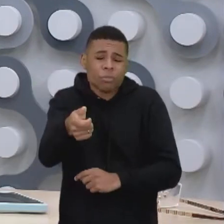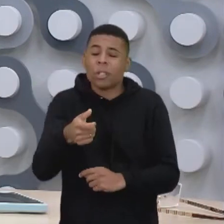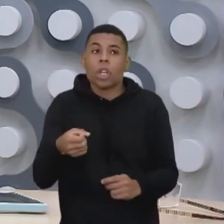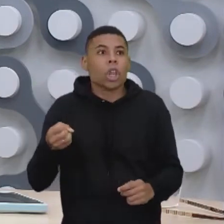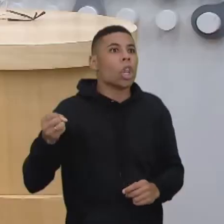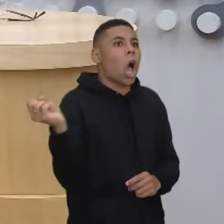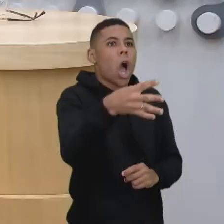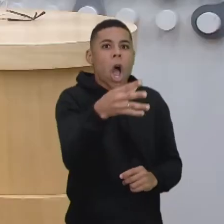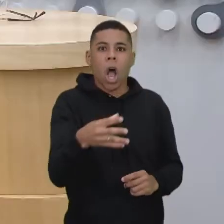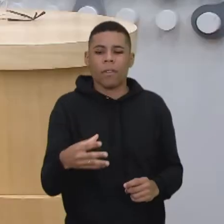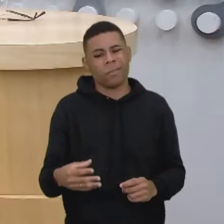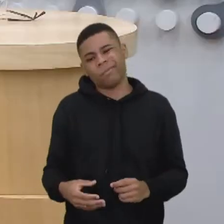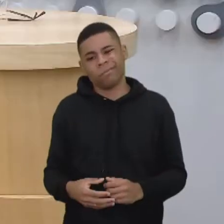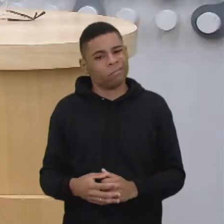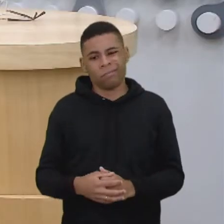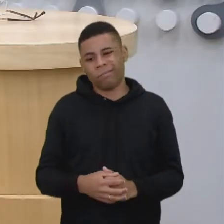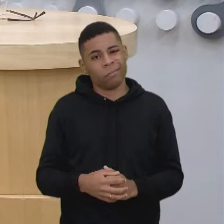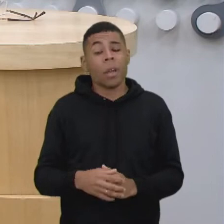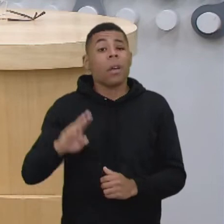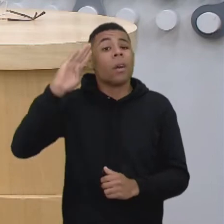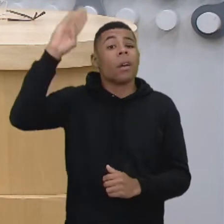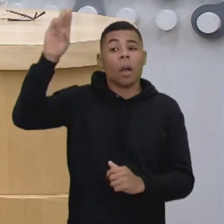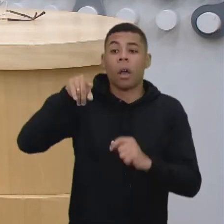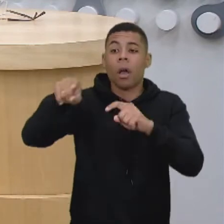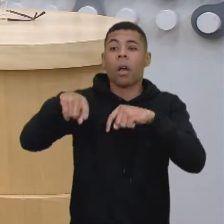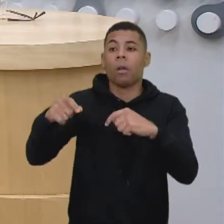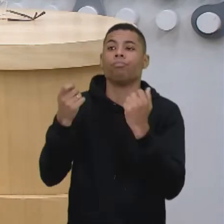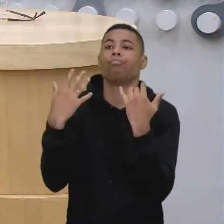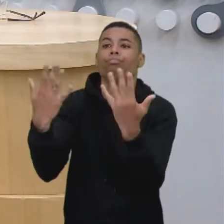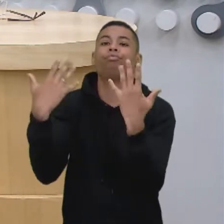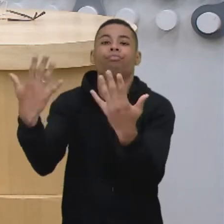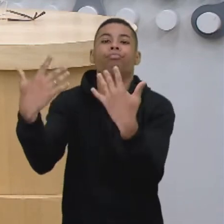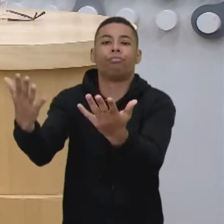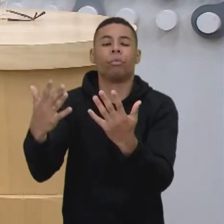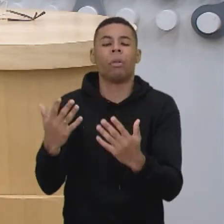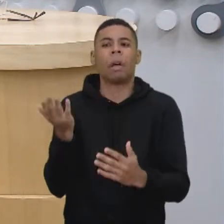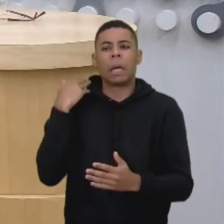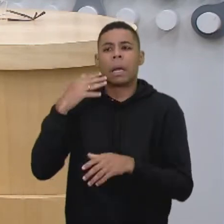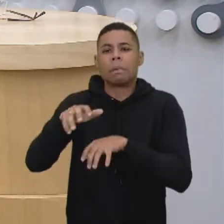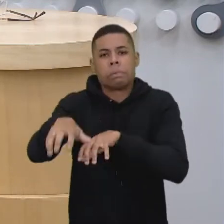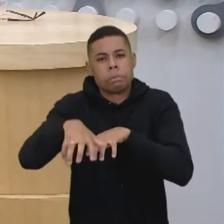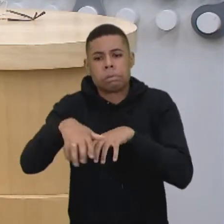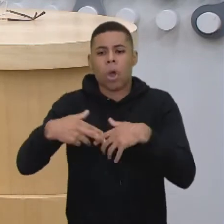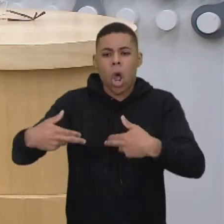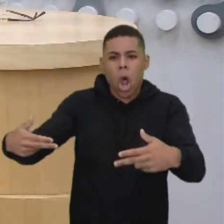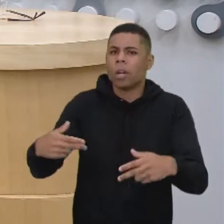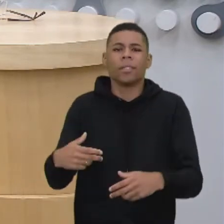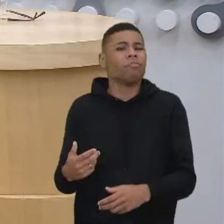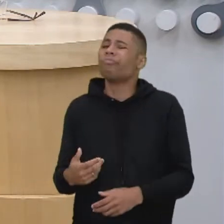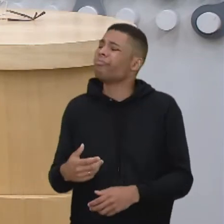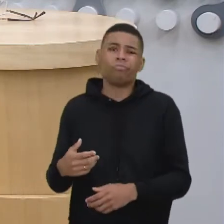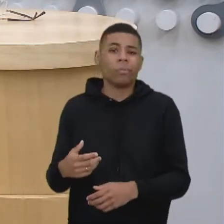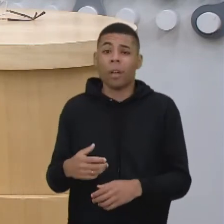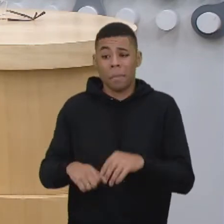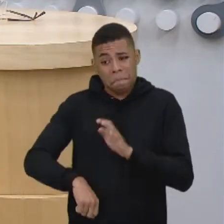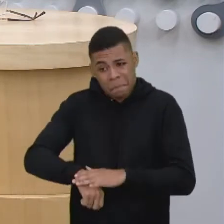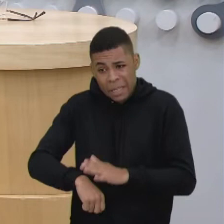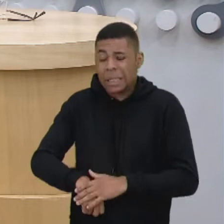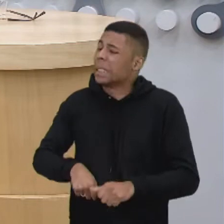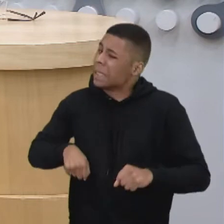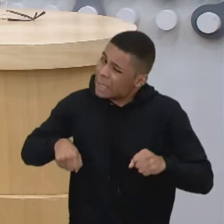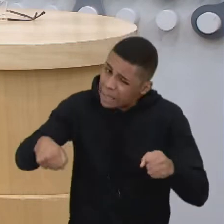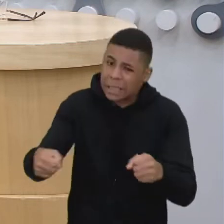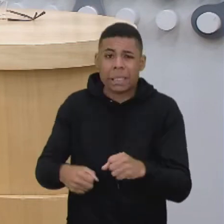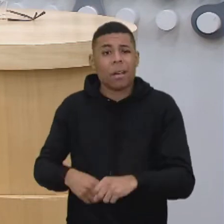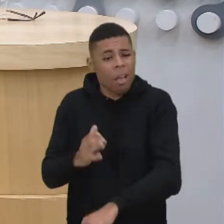modernização, principalmente na agricultura. Então as produções aí são feitas aí, né, com mão de obra, né,